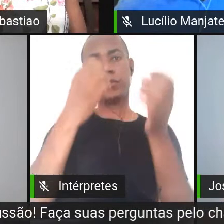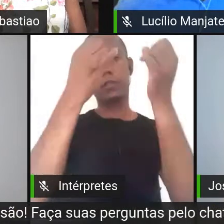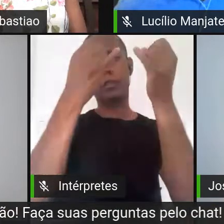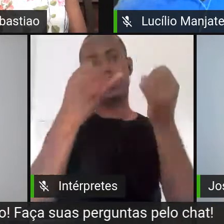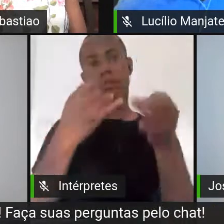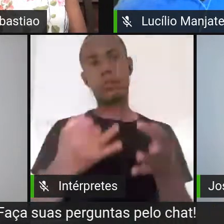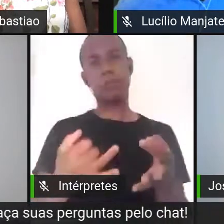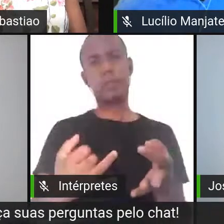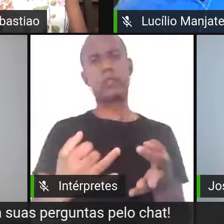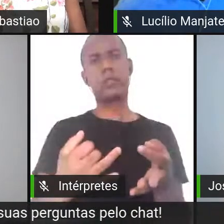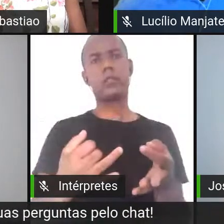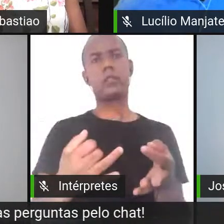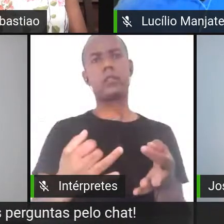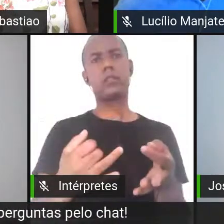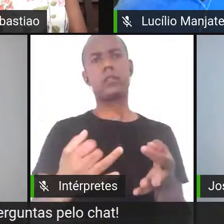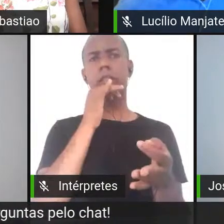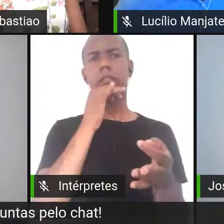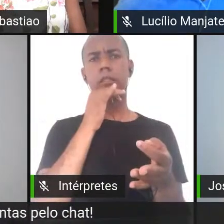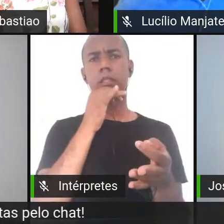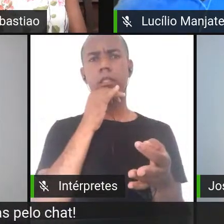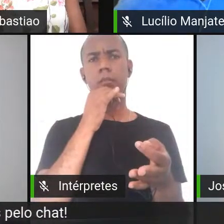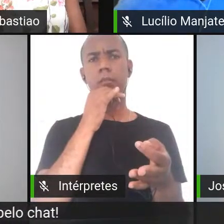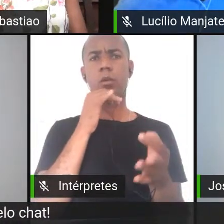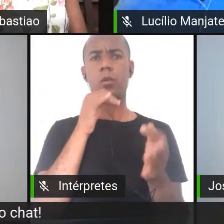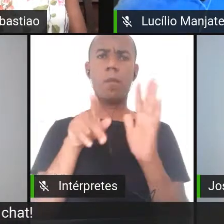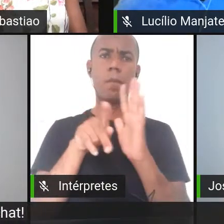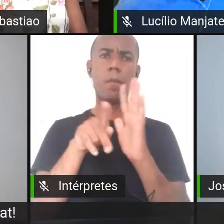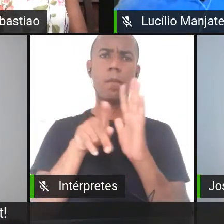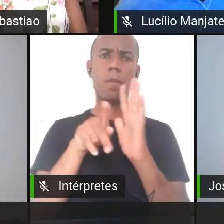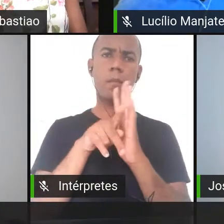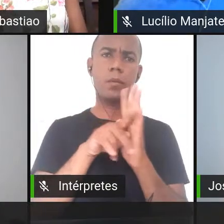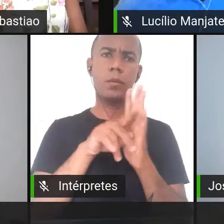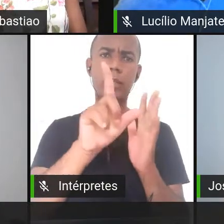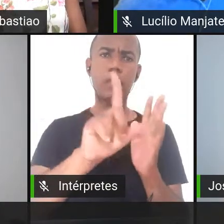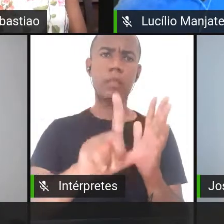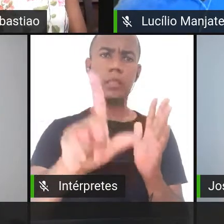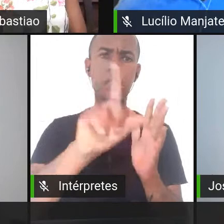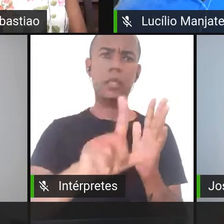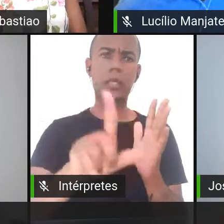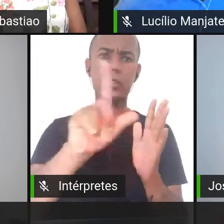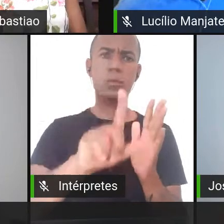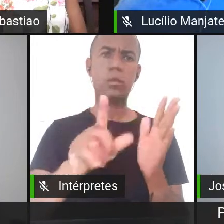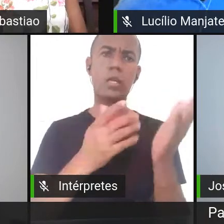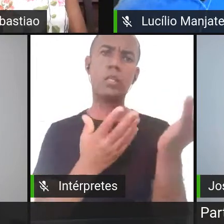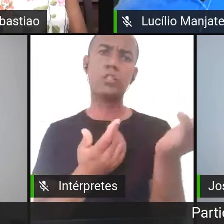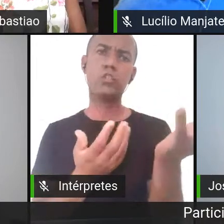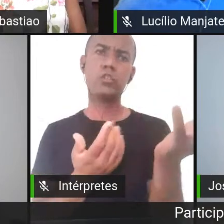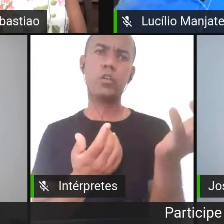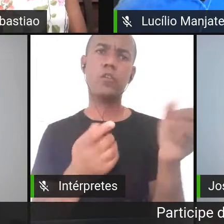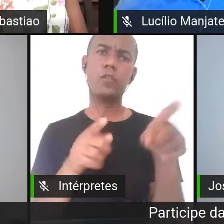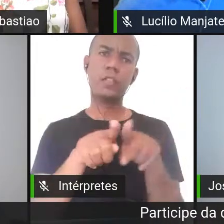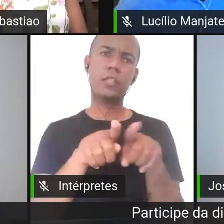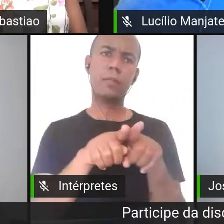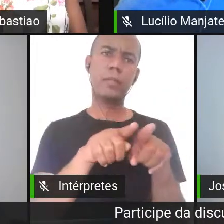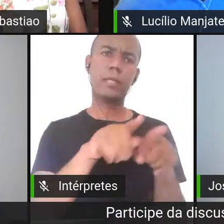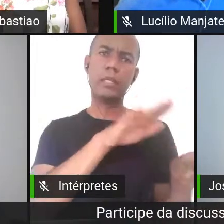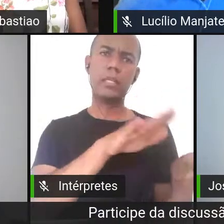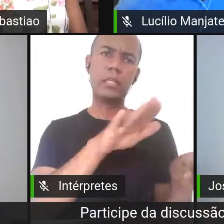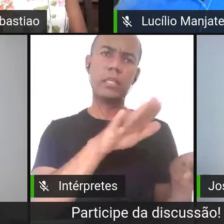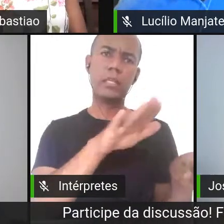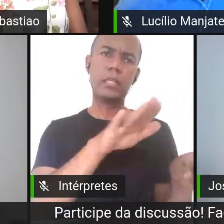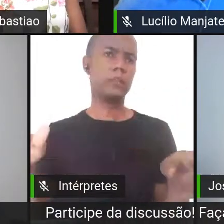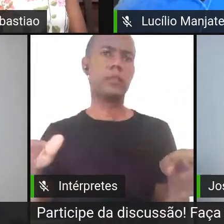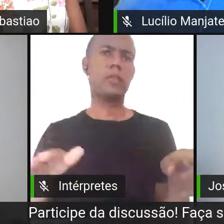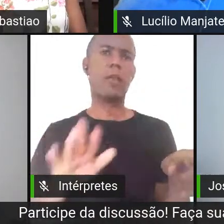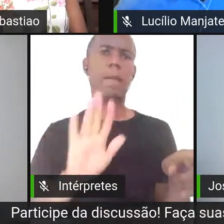pouco, é um belo exemplo disto. É um livro feito para a literatura infanto-juvenil e é feito para crianças e para jovens. Portanto,